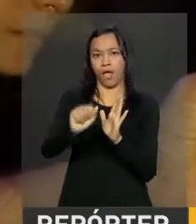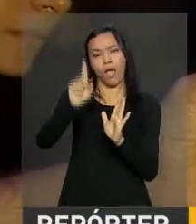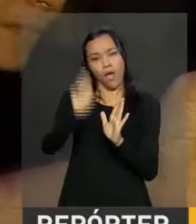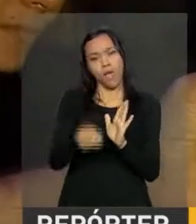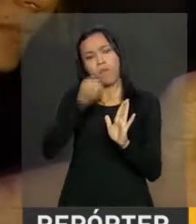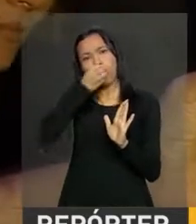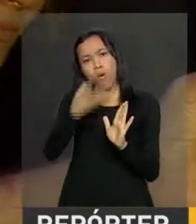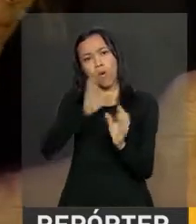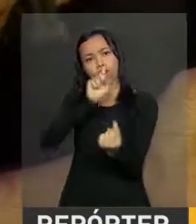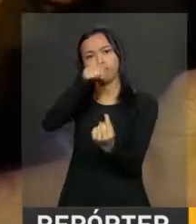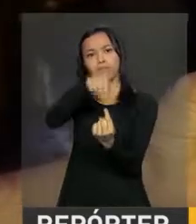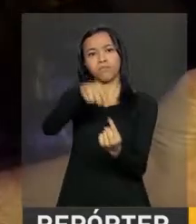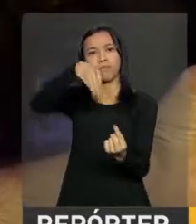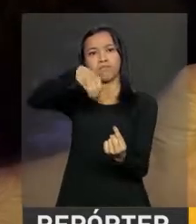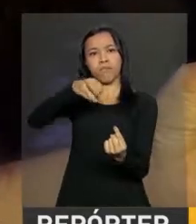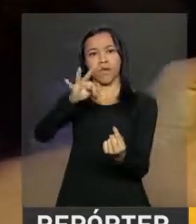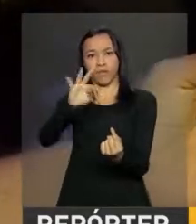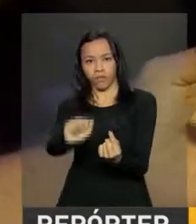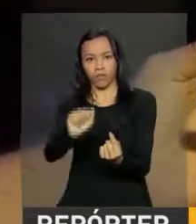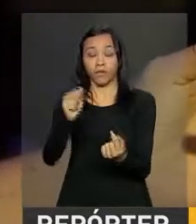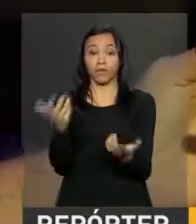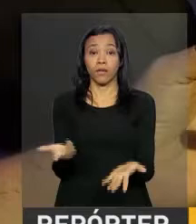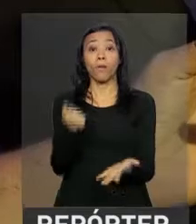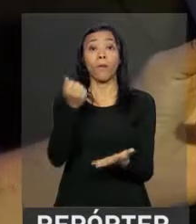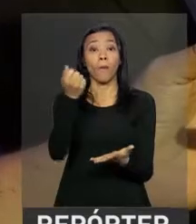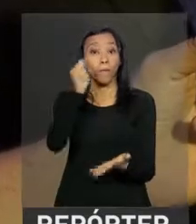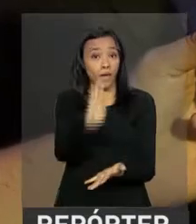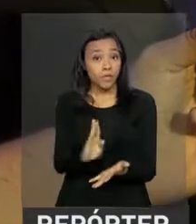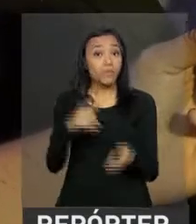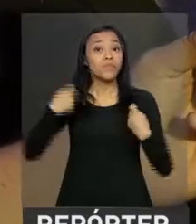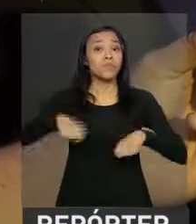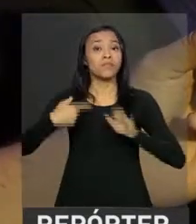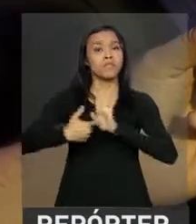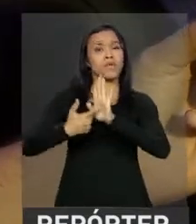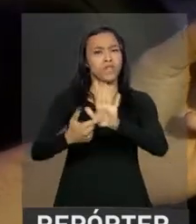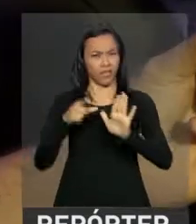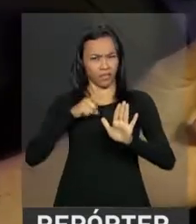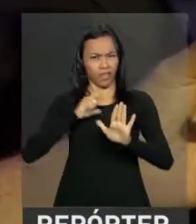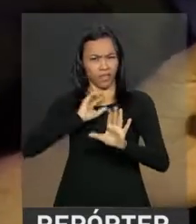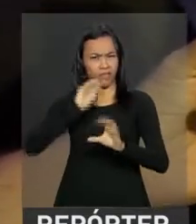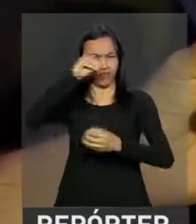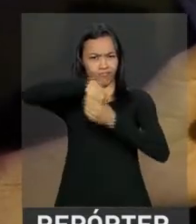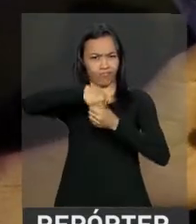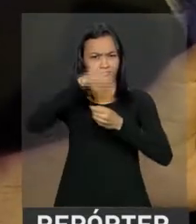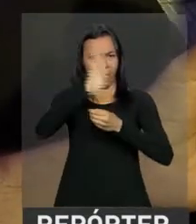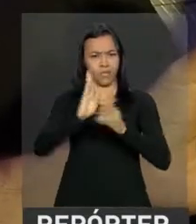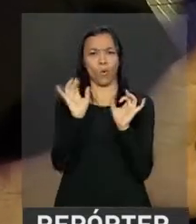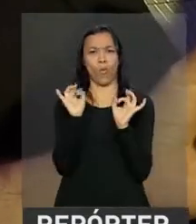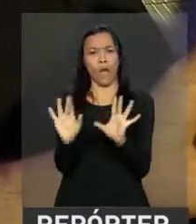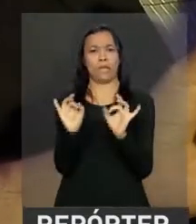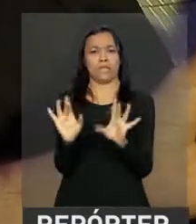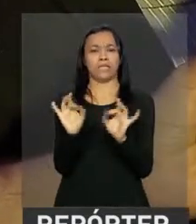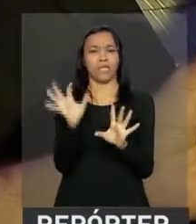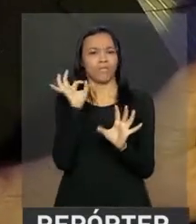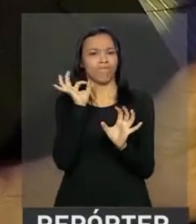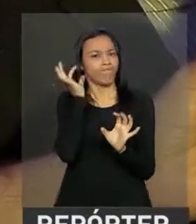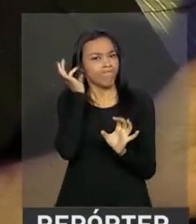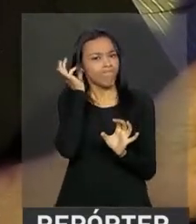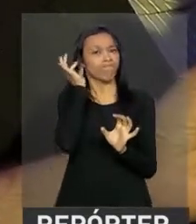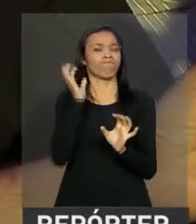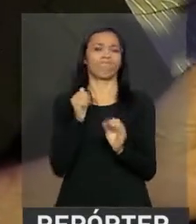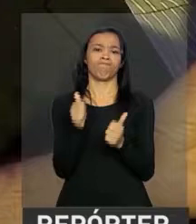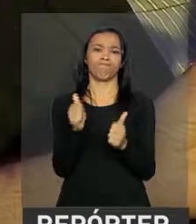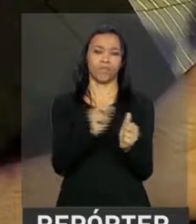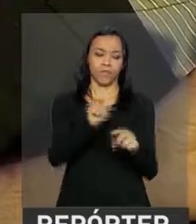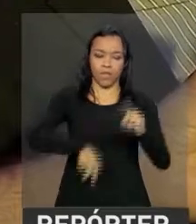uma boa diretriz para se seguir. O Brasil tem que mostrar que tem qualidade, que suas exportações são de grande